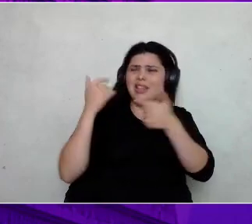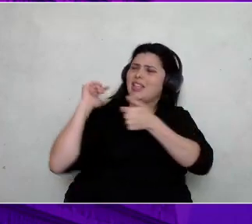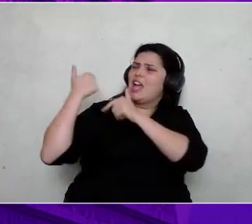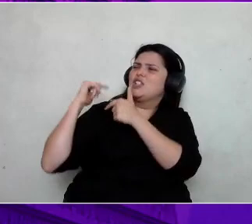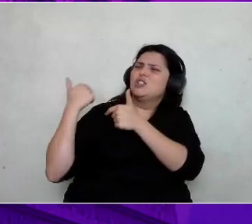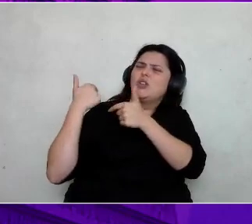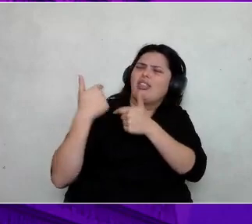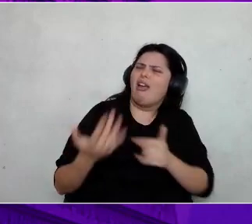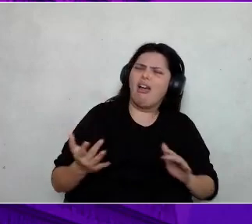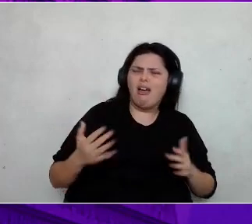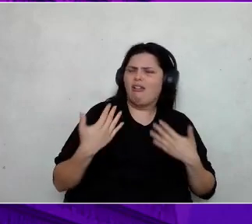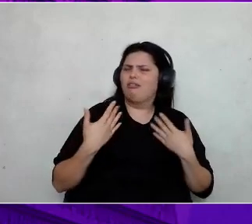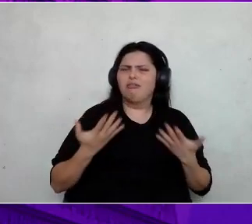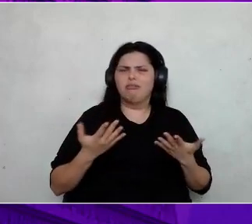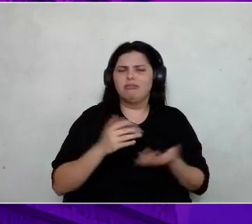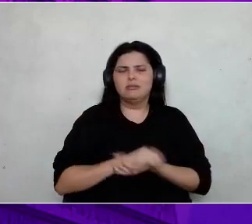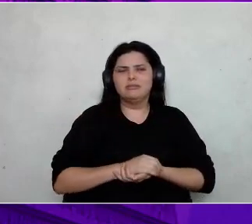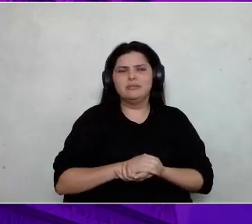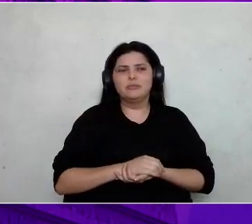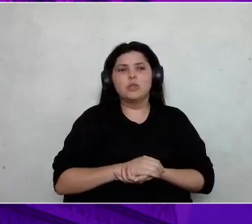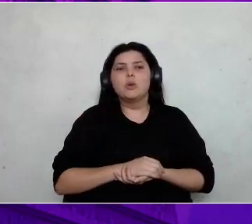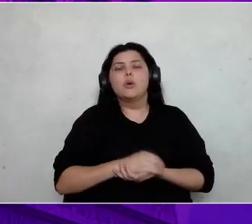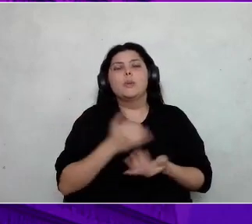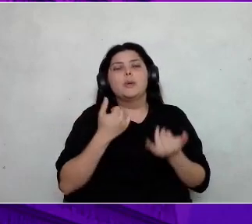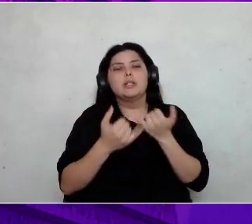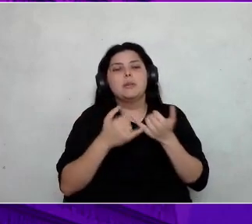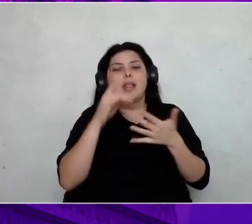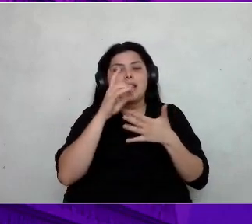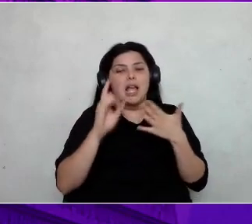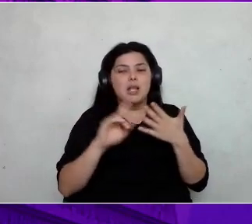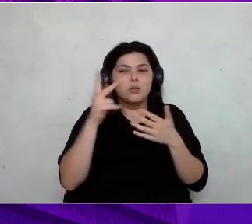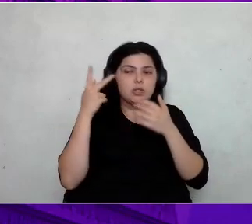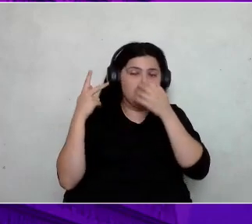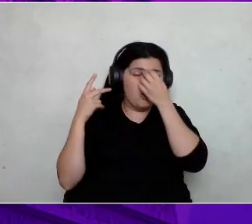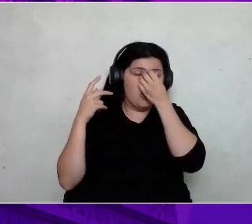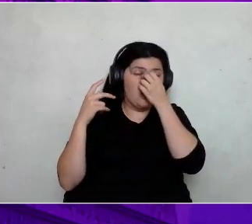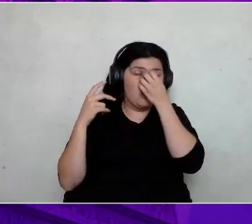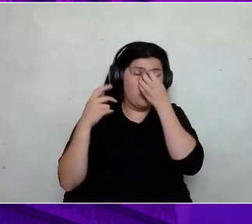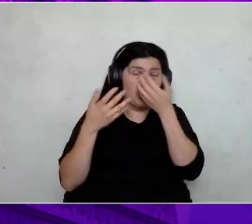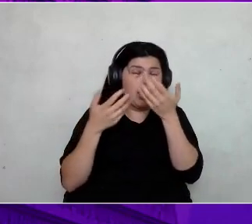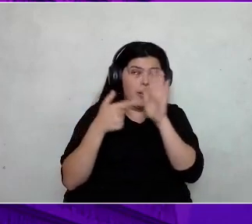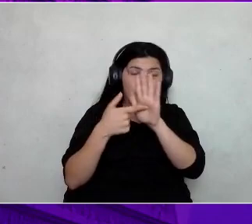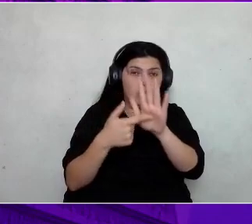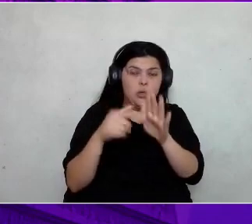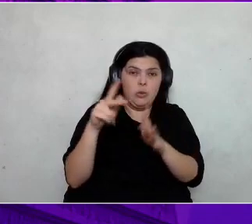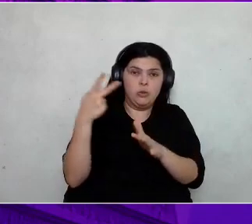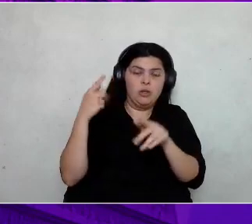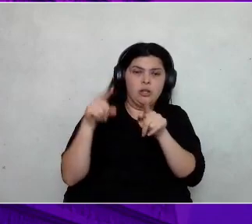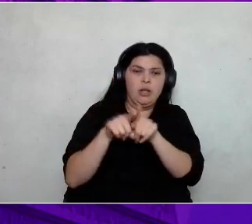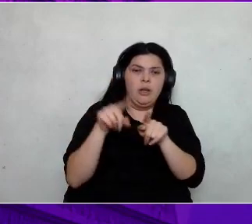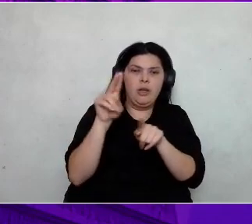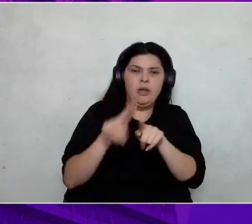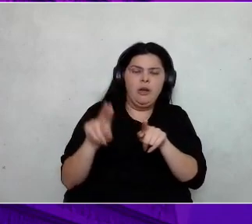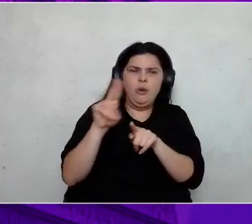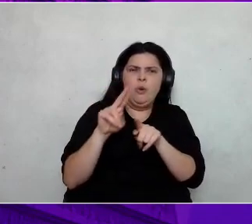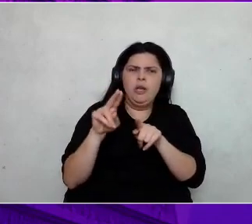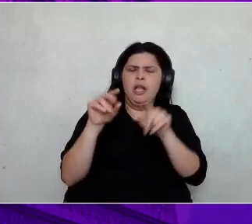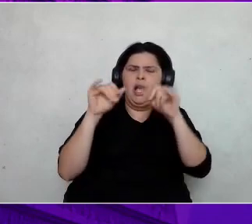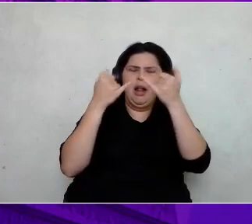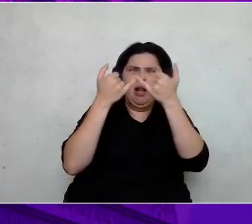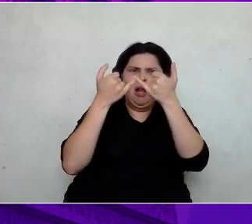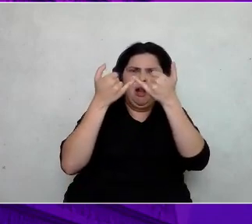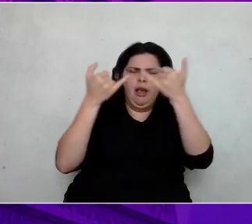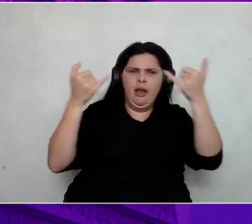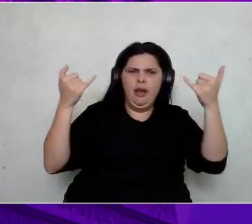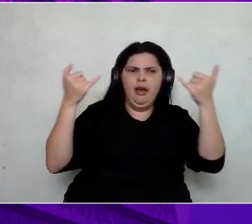Deus. Ou, se vocês têm dados, um histórico de dados, vocês querem mostrar o histórico, vocês vão fazer uma linha, né? E o tempo tem